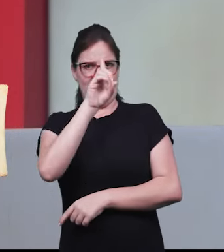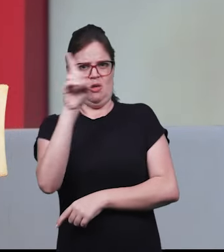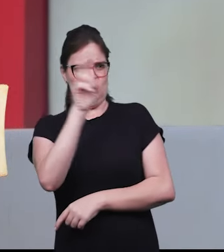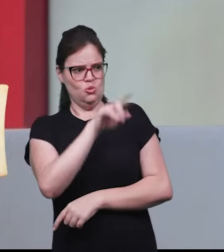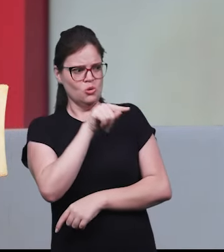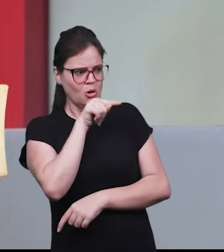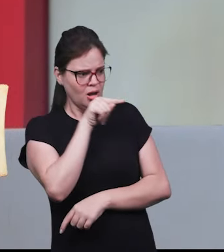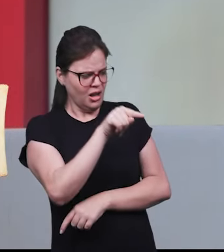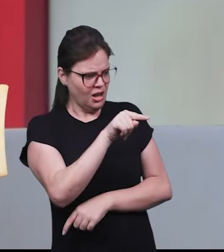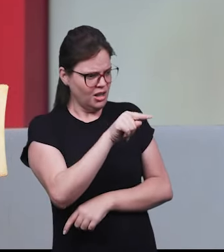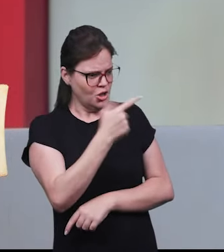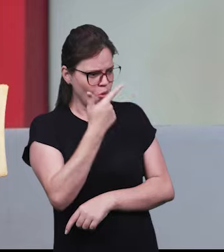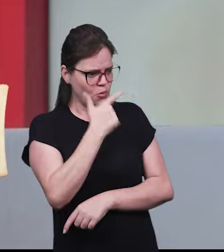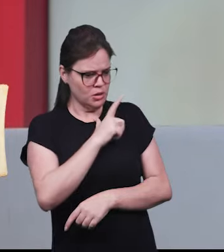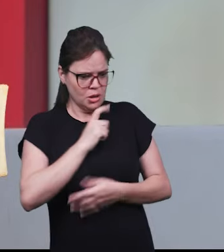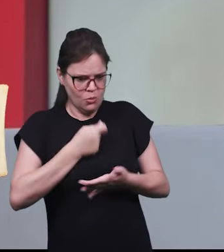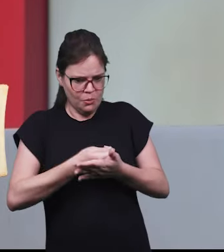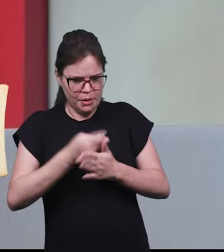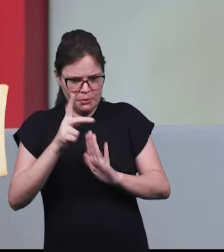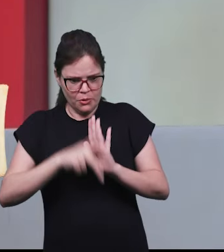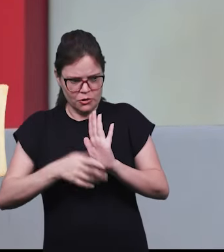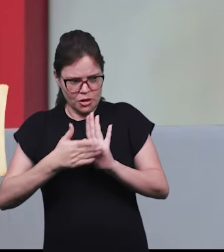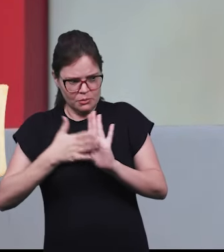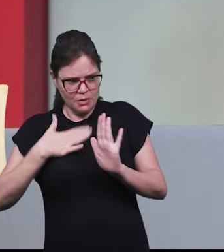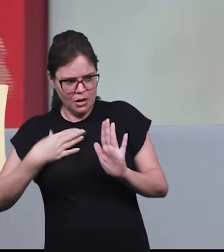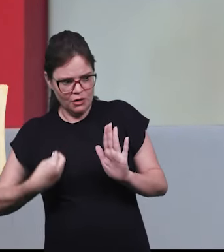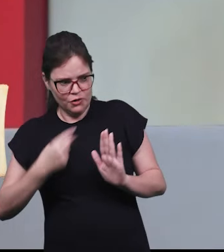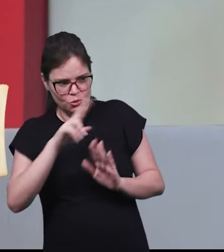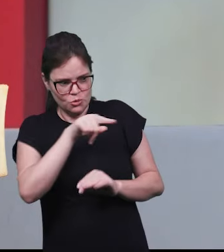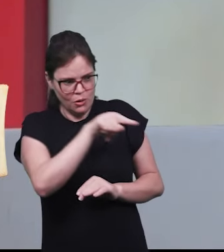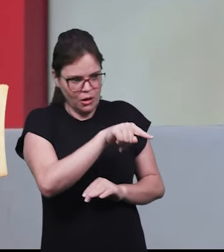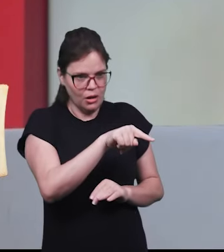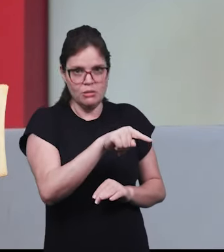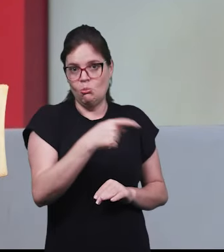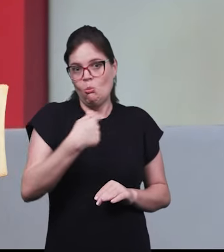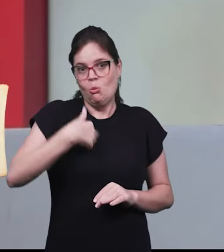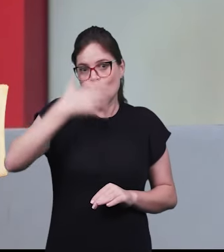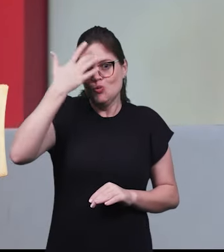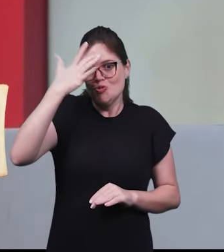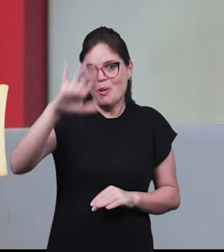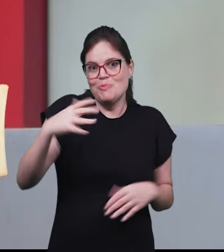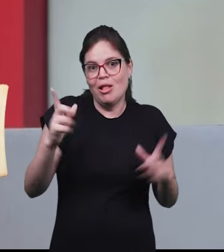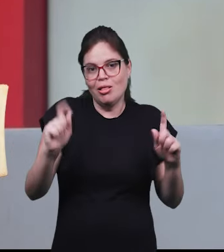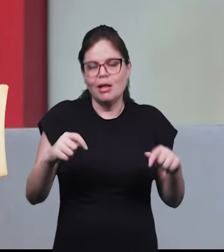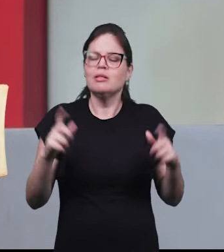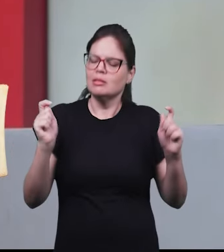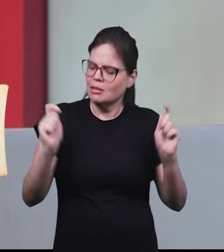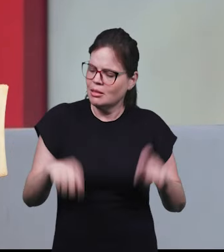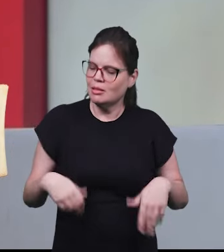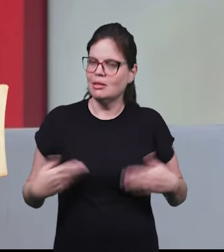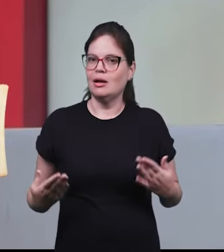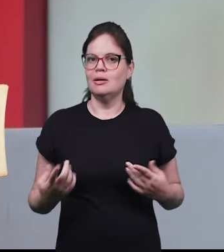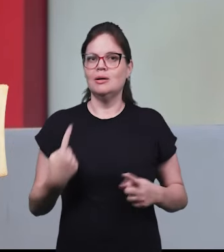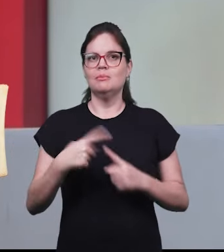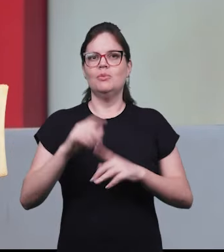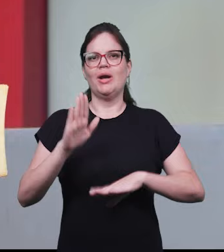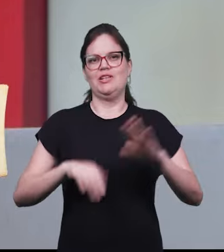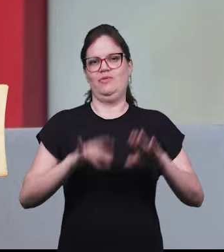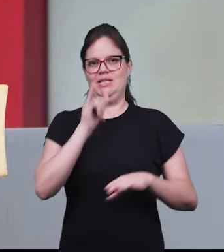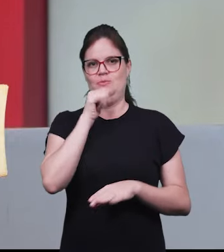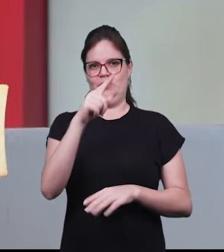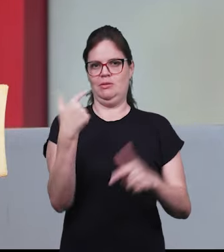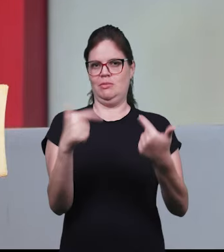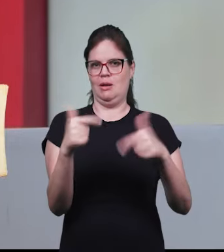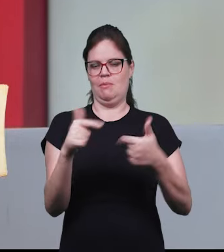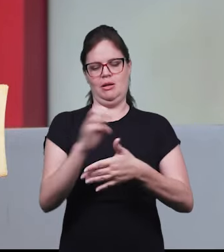imaginava para cumprir o que ele quer cumprir. Então, a pessoa muitas vezes é usada por Deus para fazer uma coisa na sua vida. Às vezes o